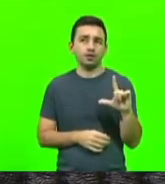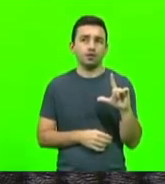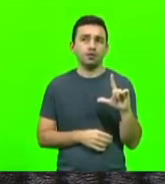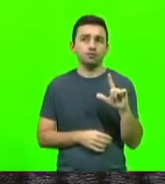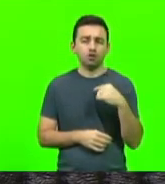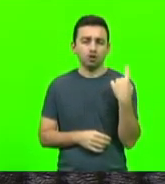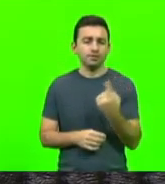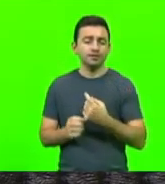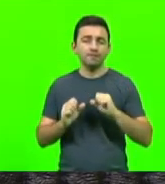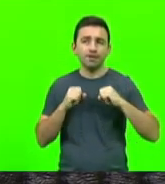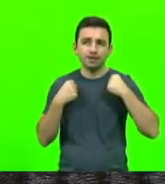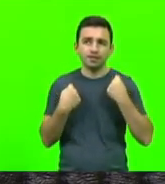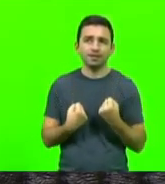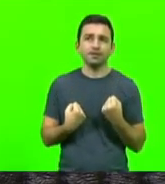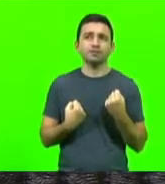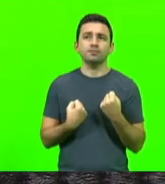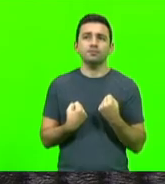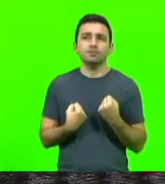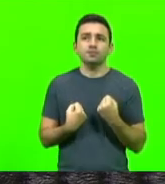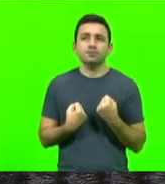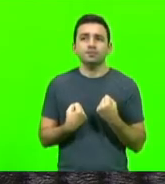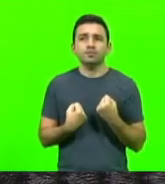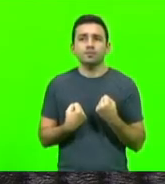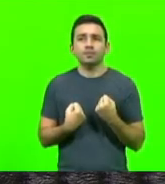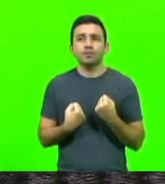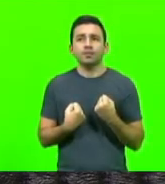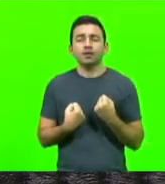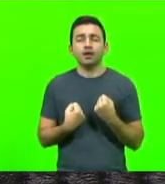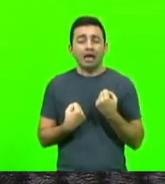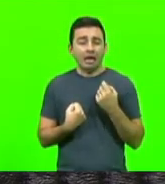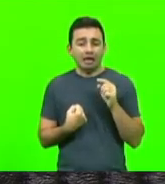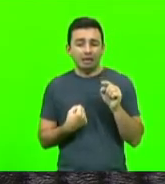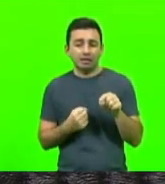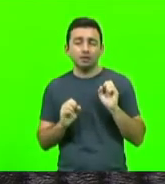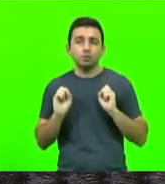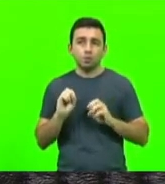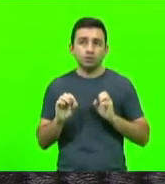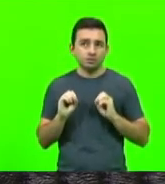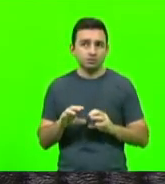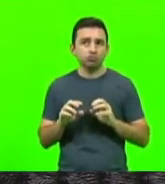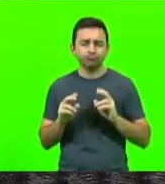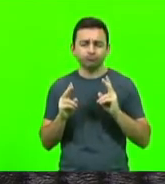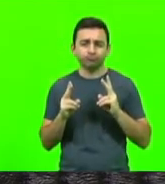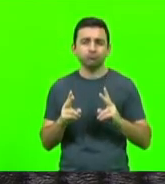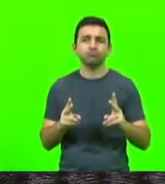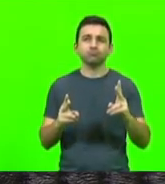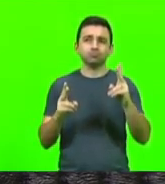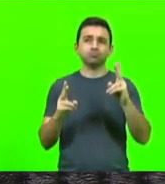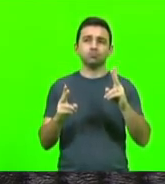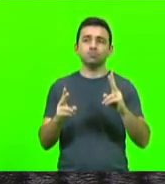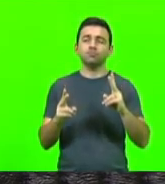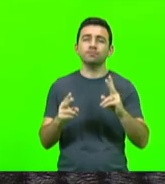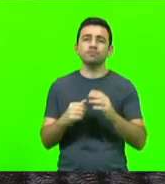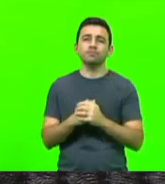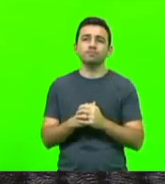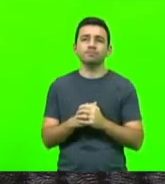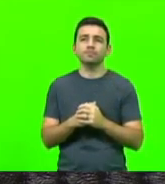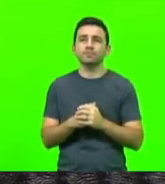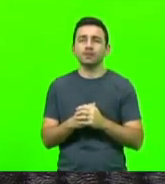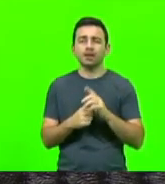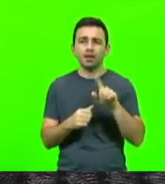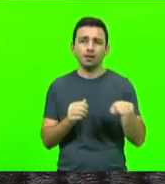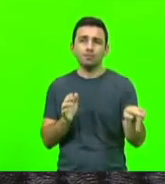defendemos efetivamente que a educação continua sendo, e isso é algo pétreo na